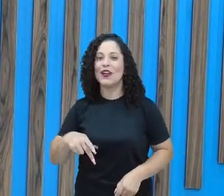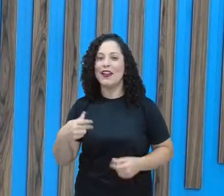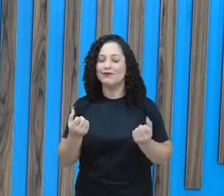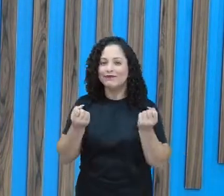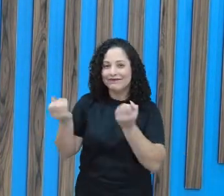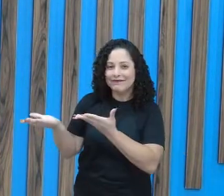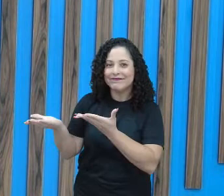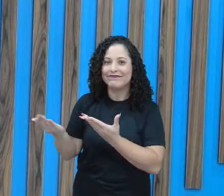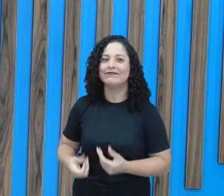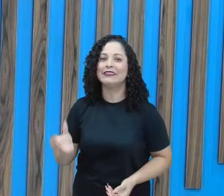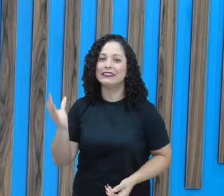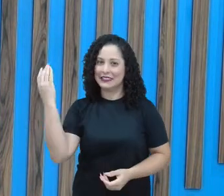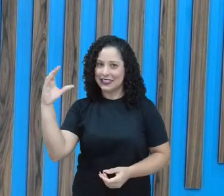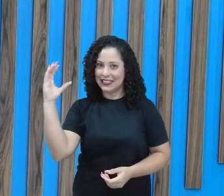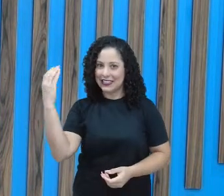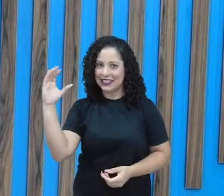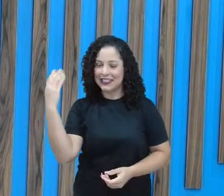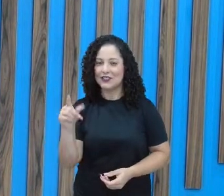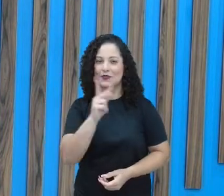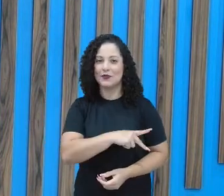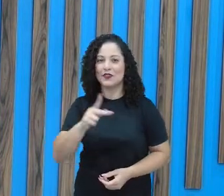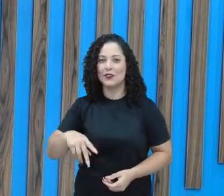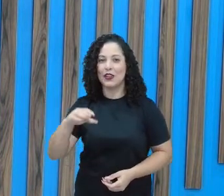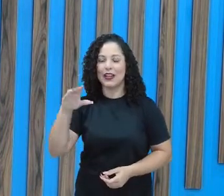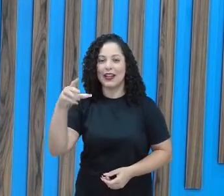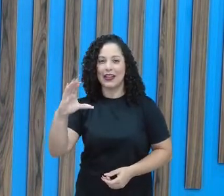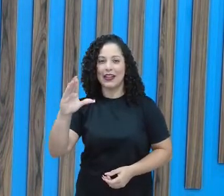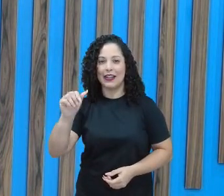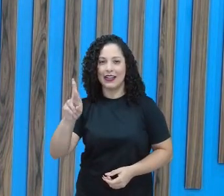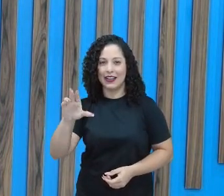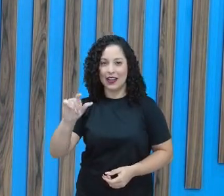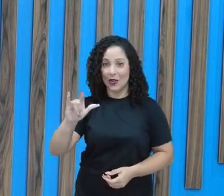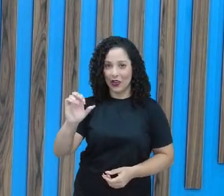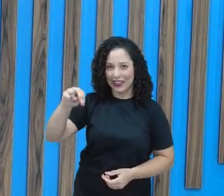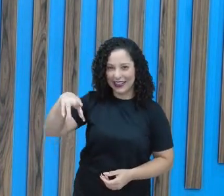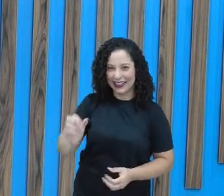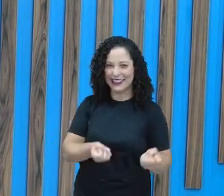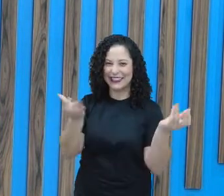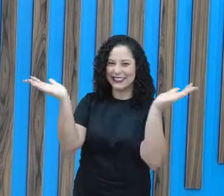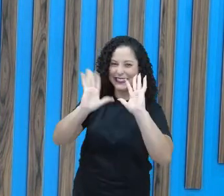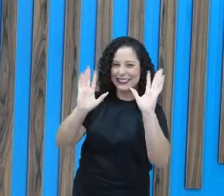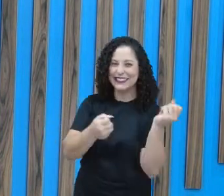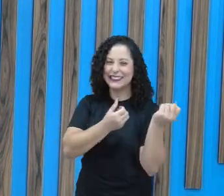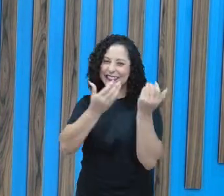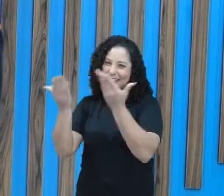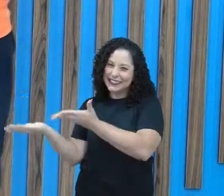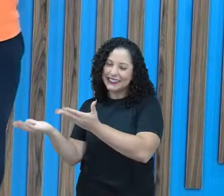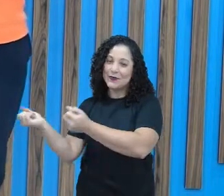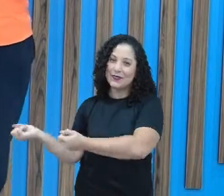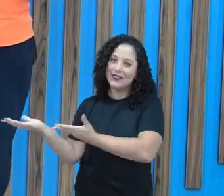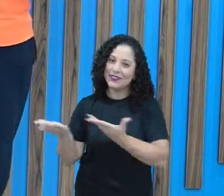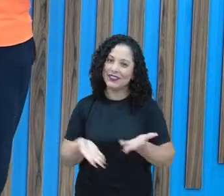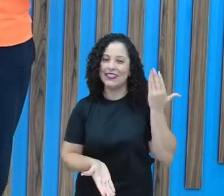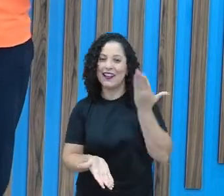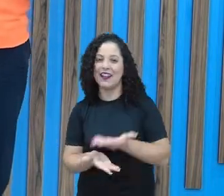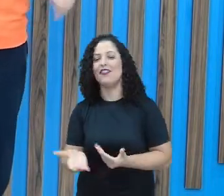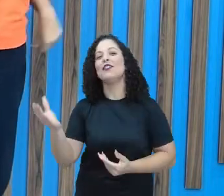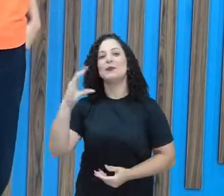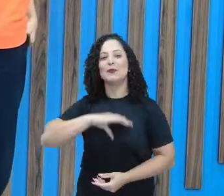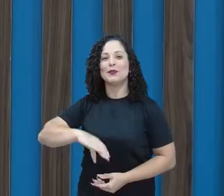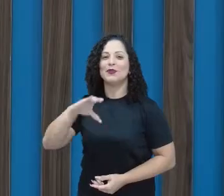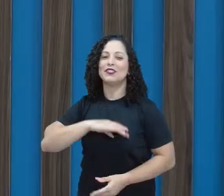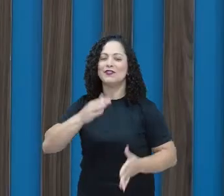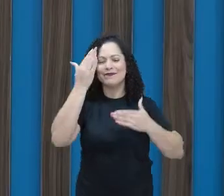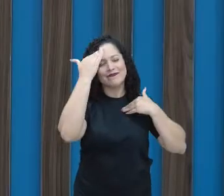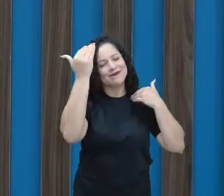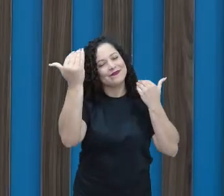queridíssima professora de ciências, professora Carolina. Olá, professora, bem-vinda à nossa aula de língua portuguesa.